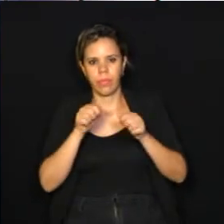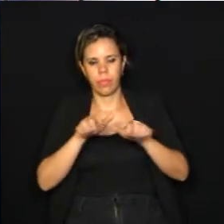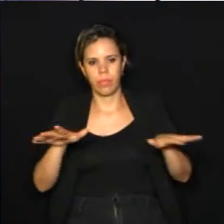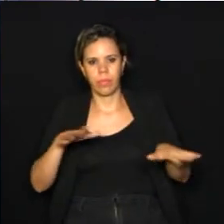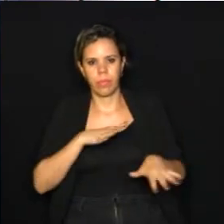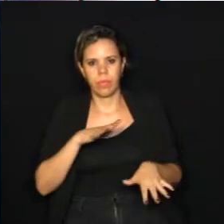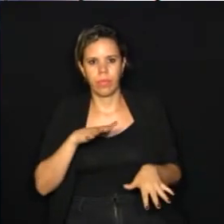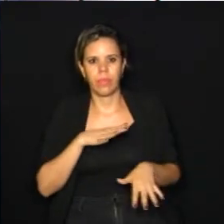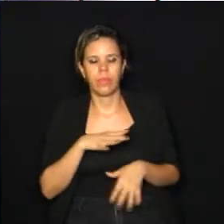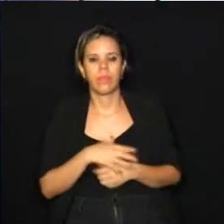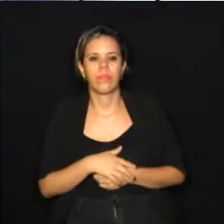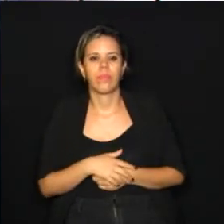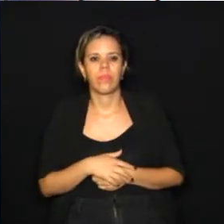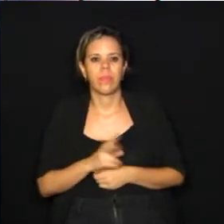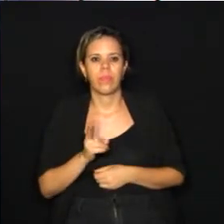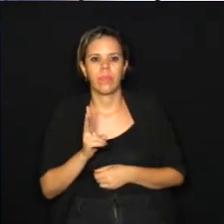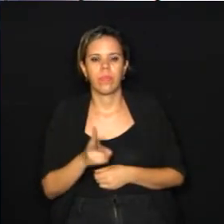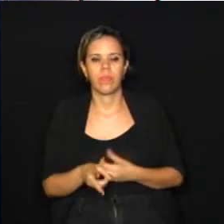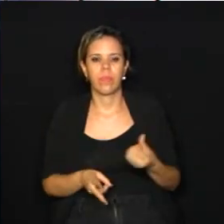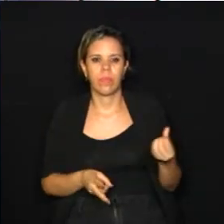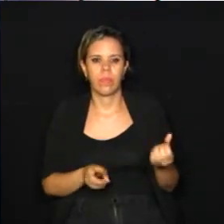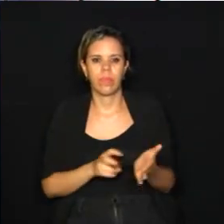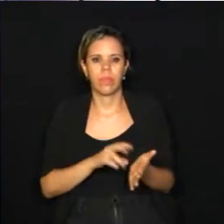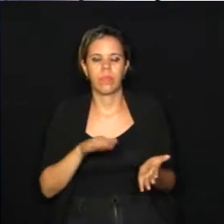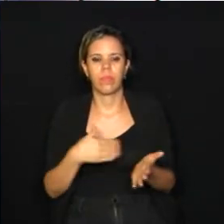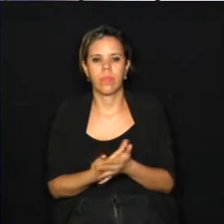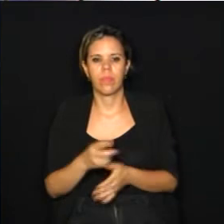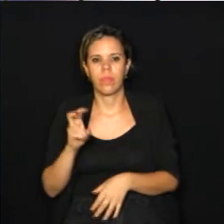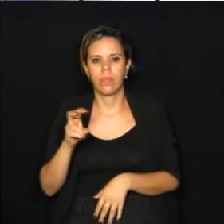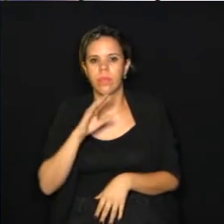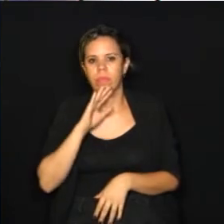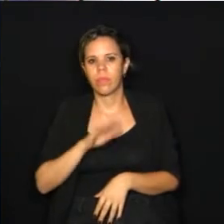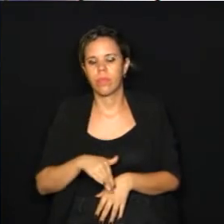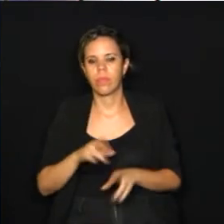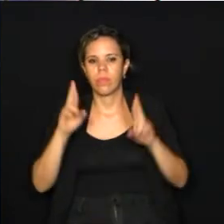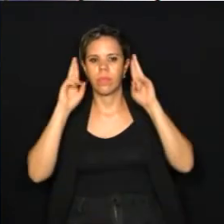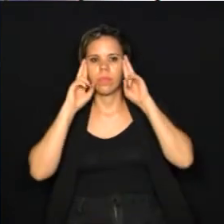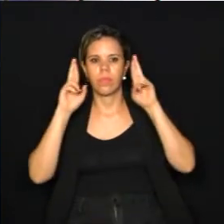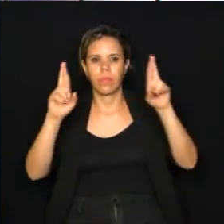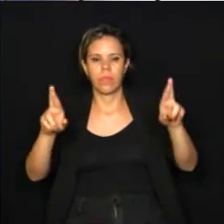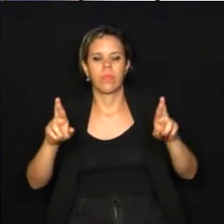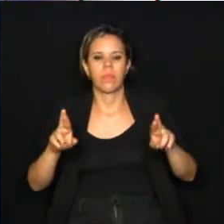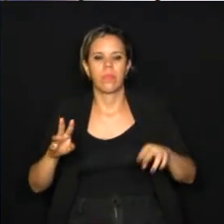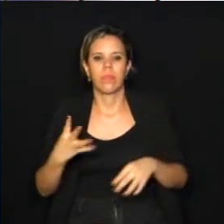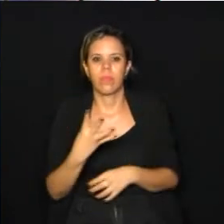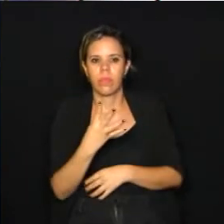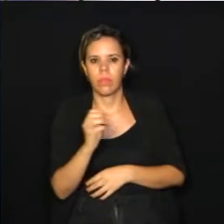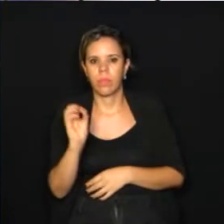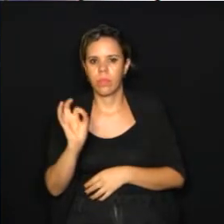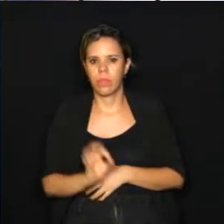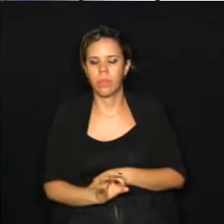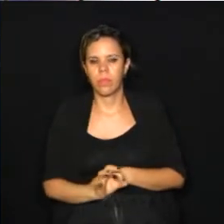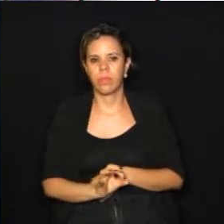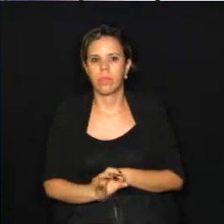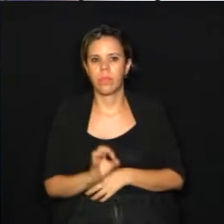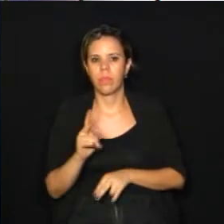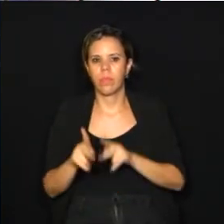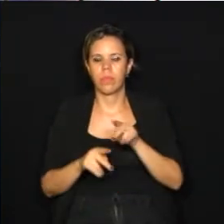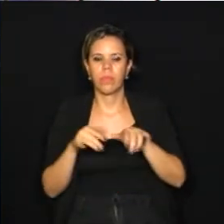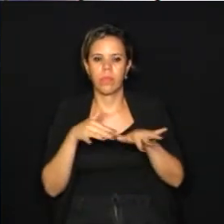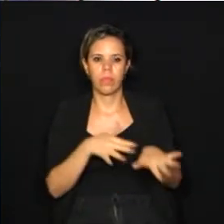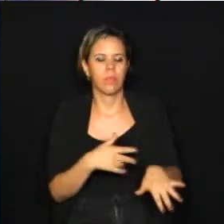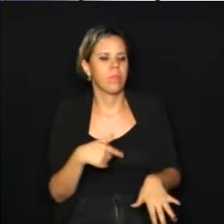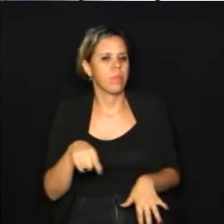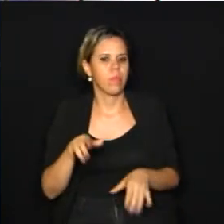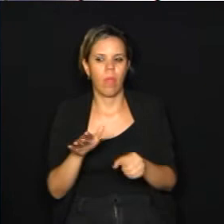pela cidade, sempre das 6 da manhã às 5 da tarde, respeitando 40% de ocupação, hein, gente? Não